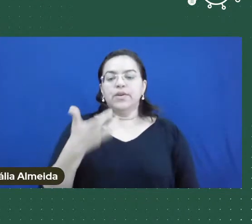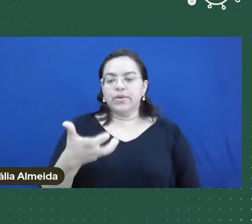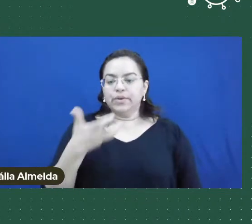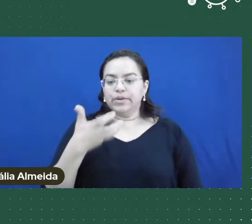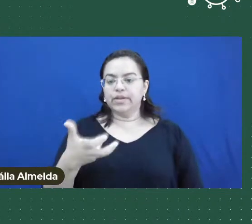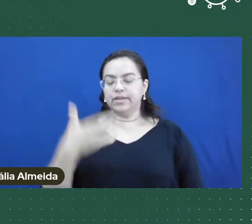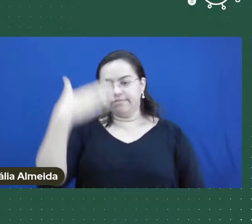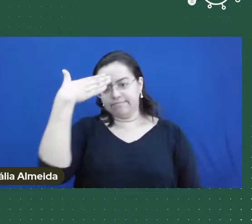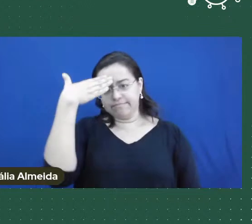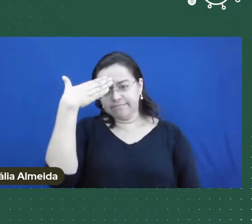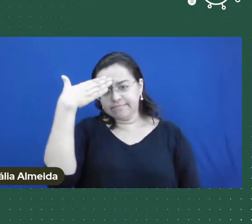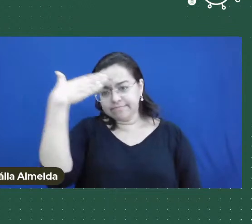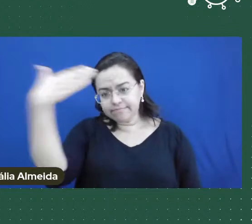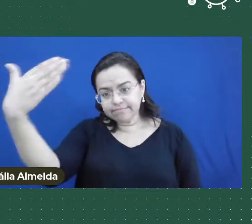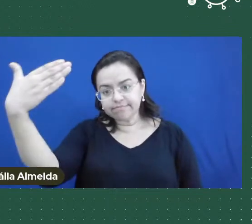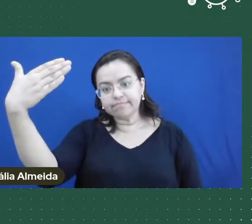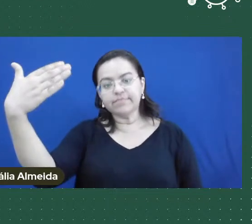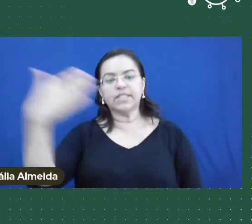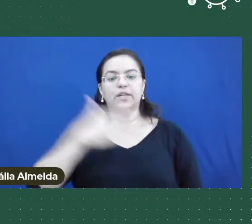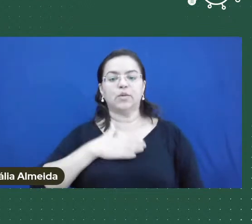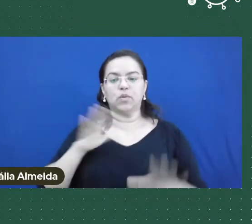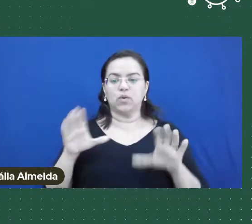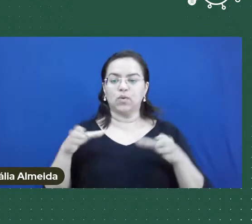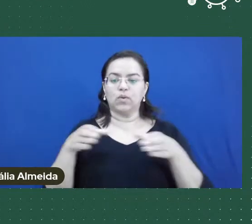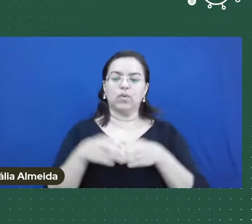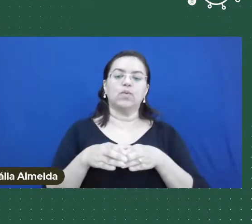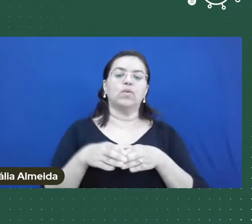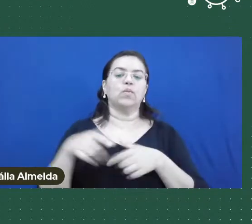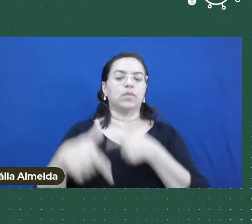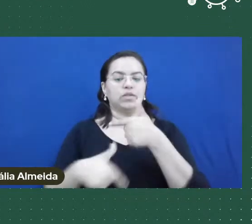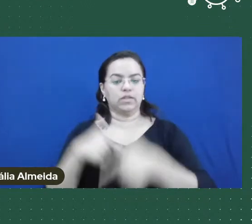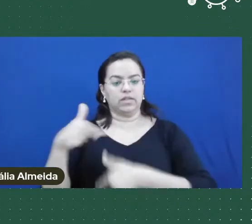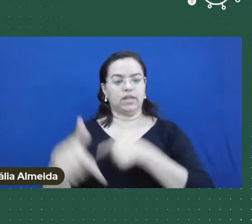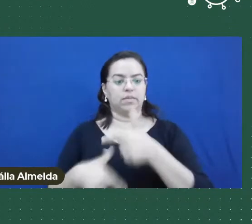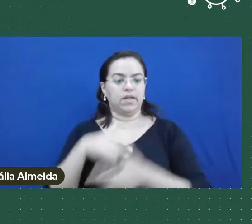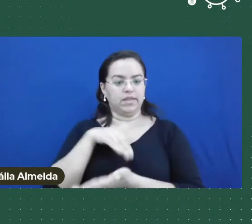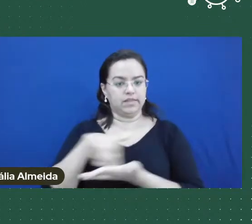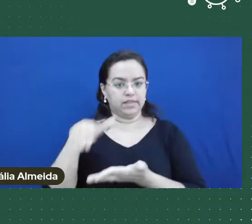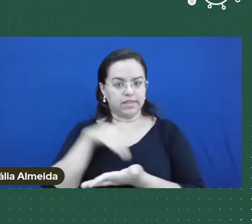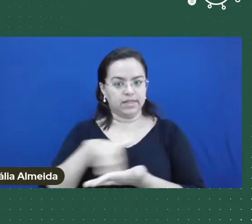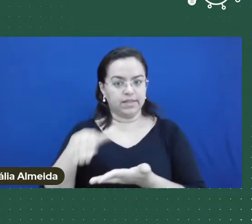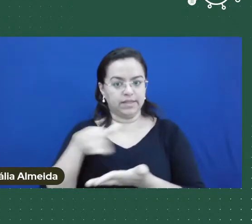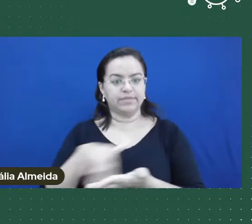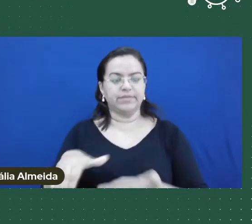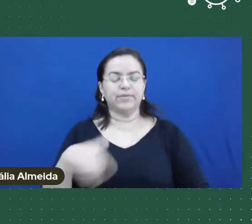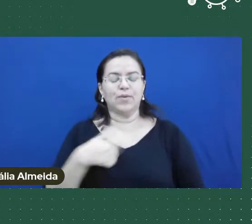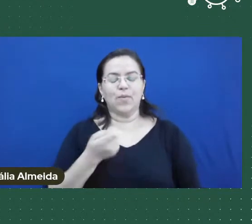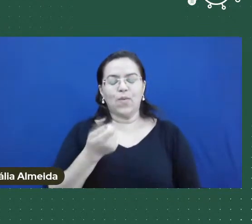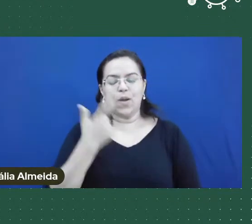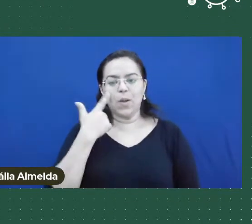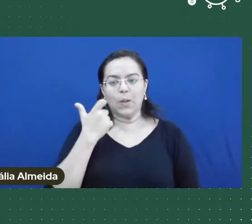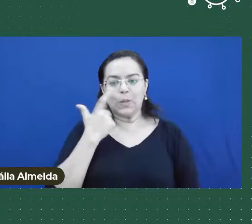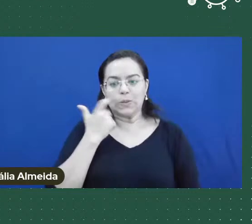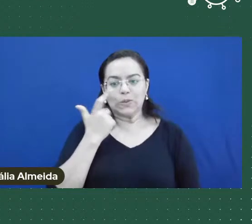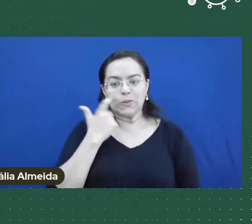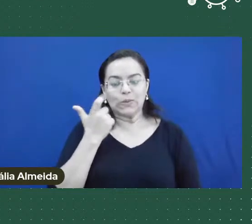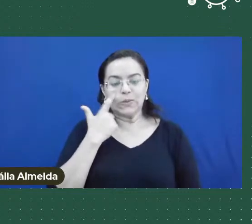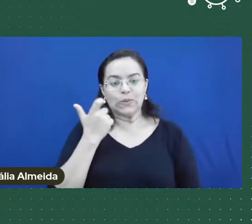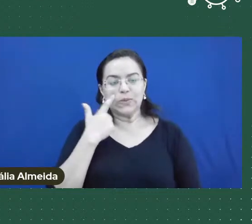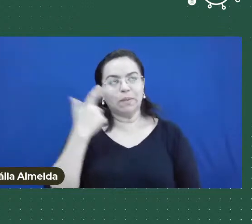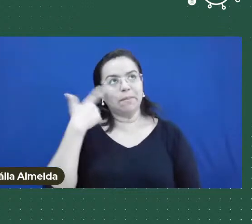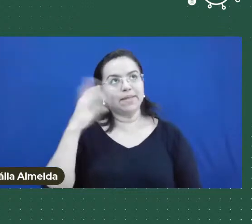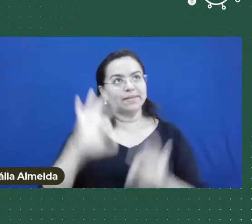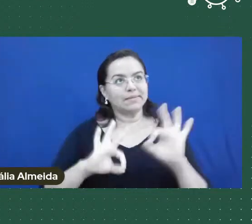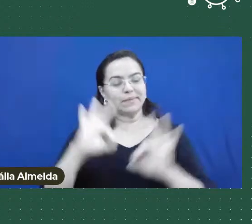né, a minha equipe da CEPAD, que quase que eu chorei no dia que a gente ia fazer esse evento,